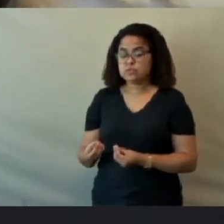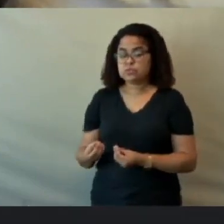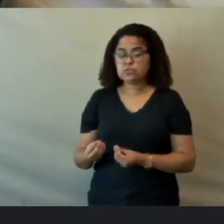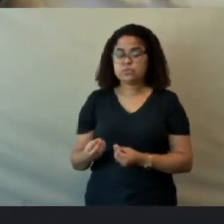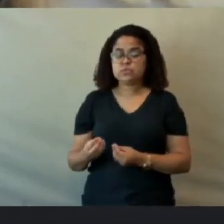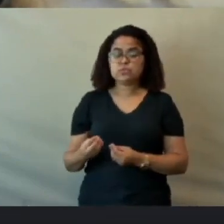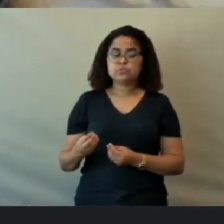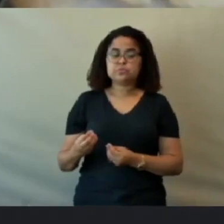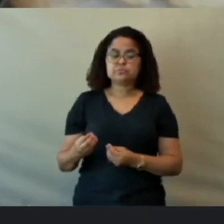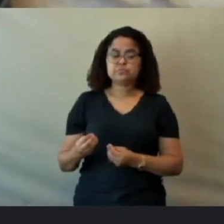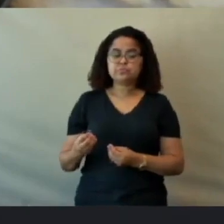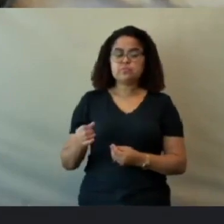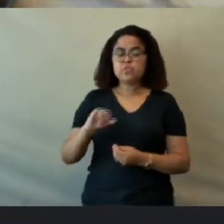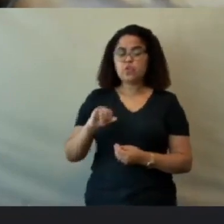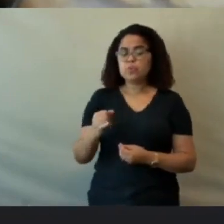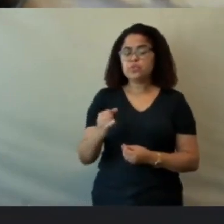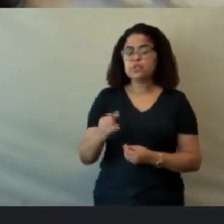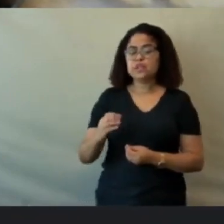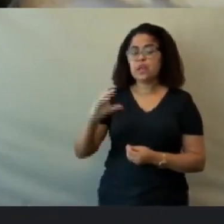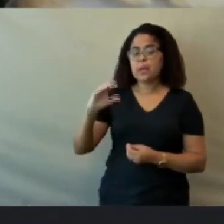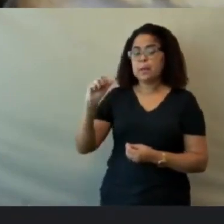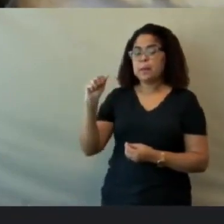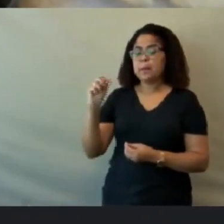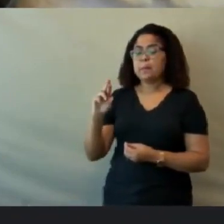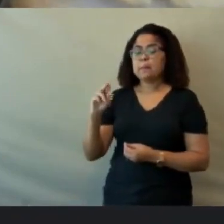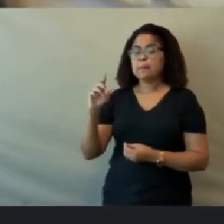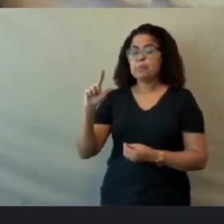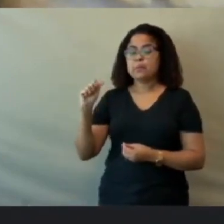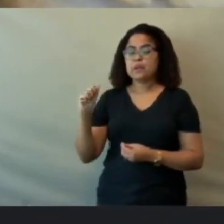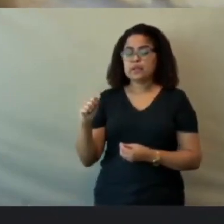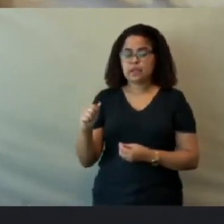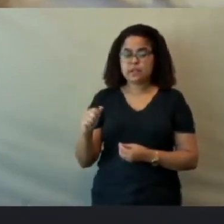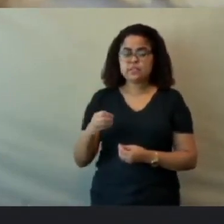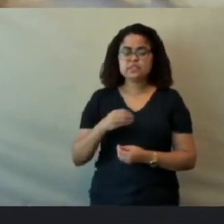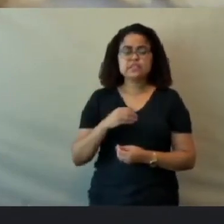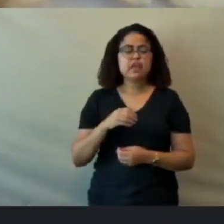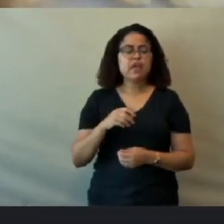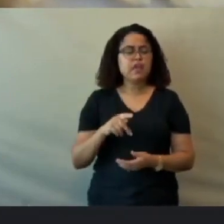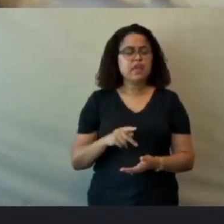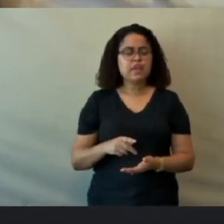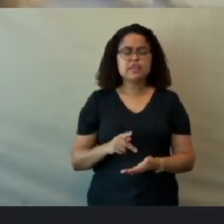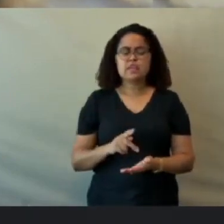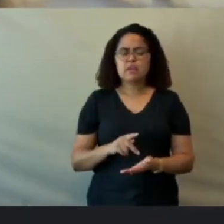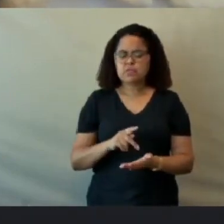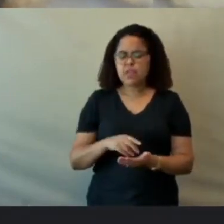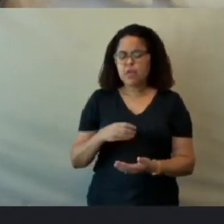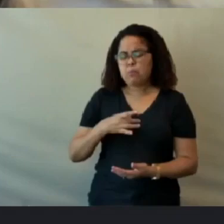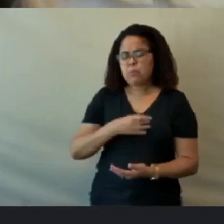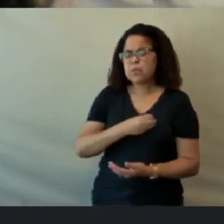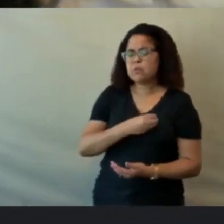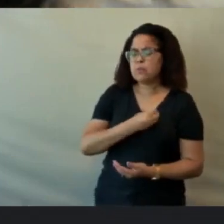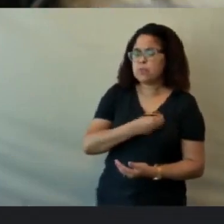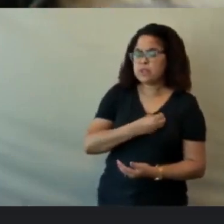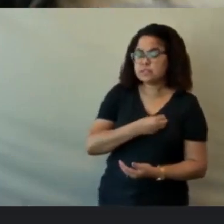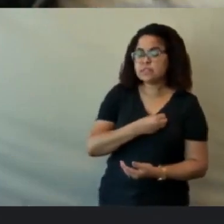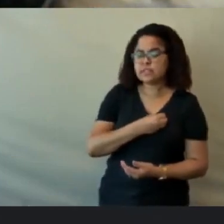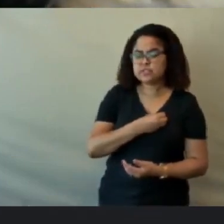Carla que tem muita propriedade que está sempre presente nas discussões com a sua expertise e sua experiência para falar um pouquinho para a gente